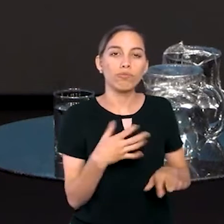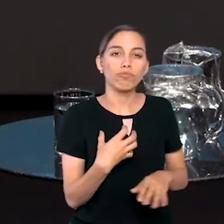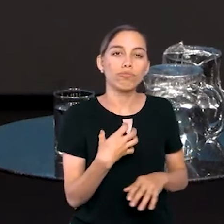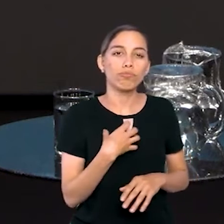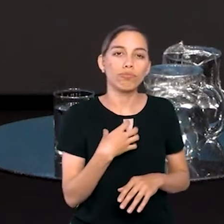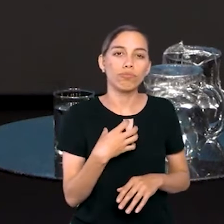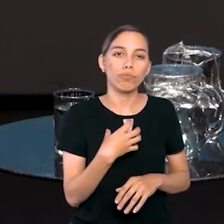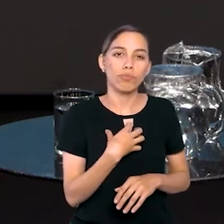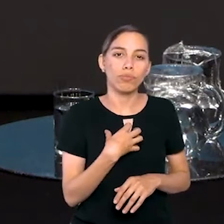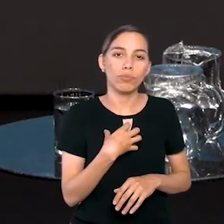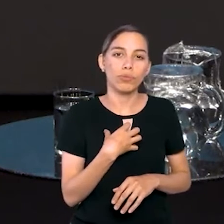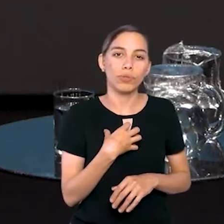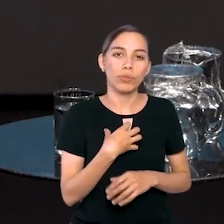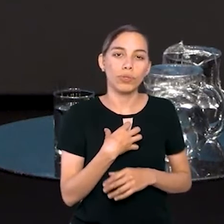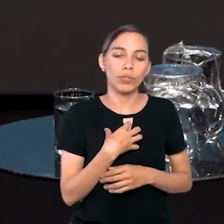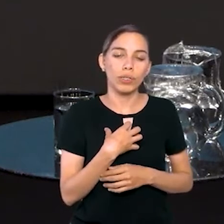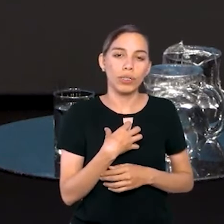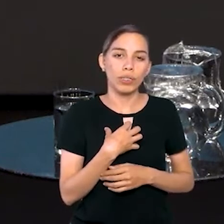gente foi